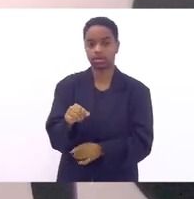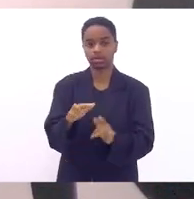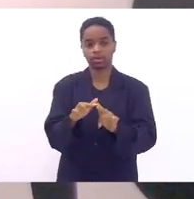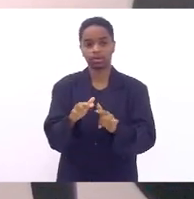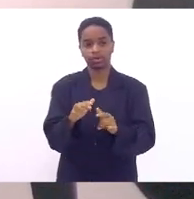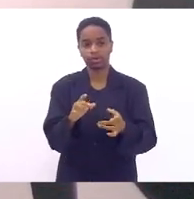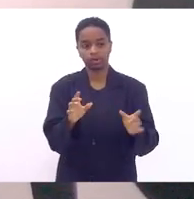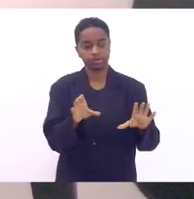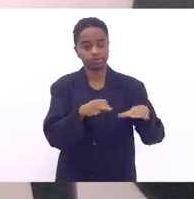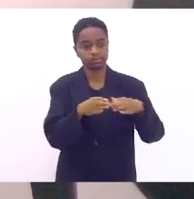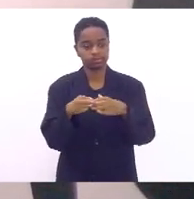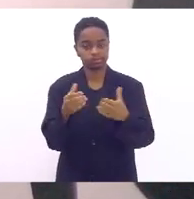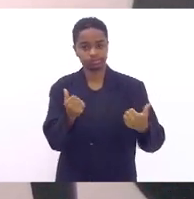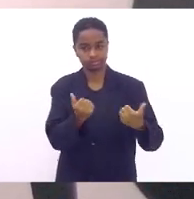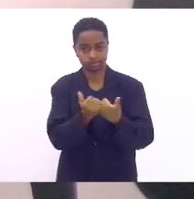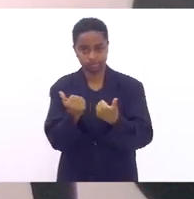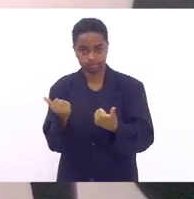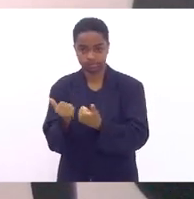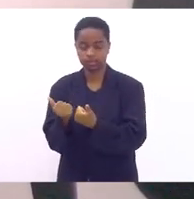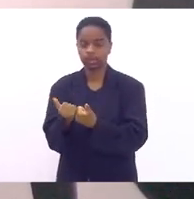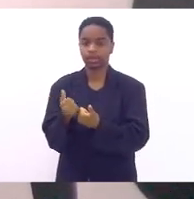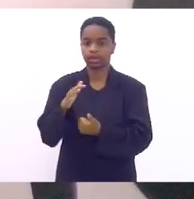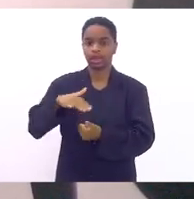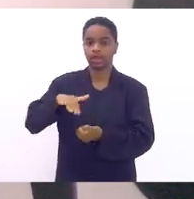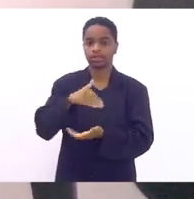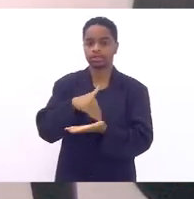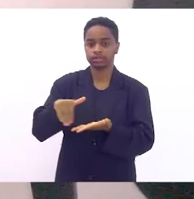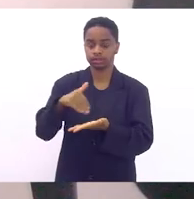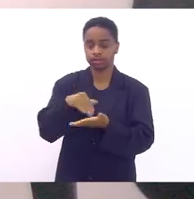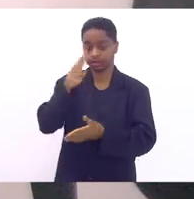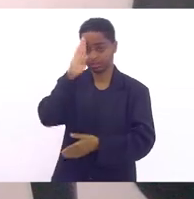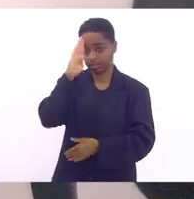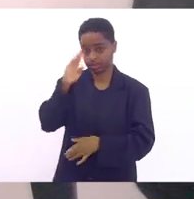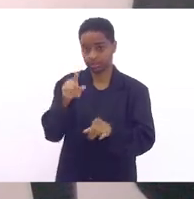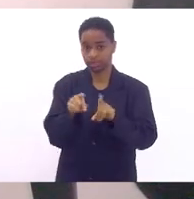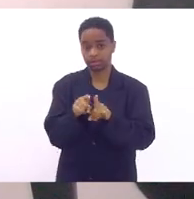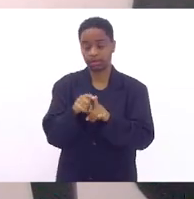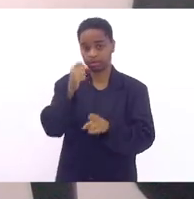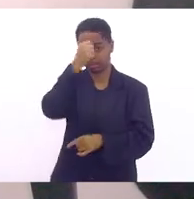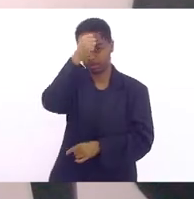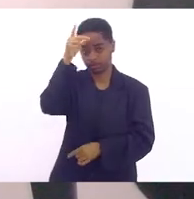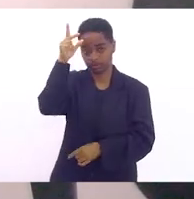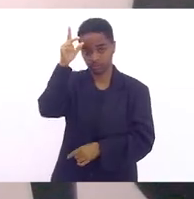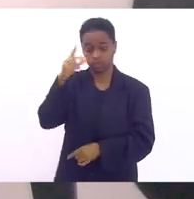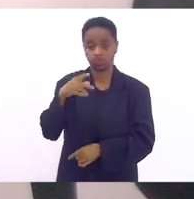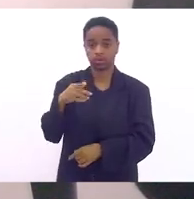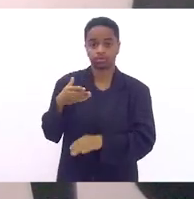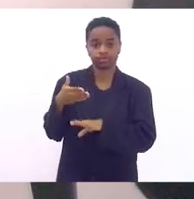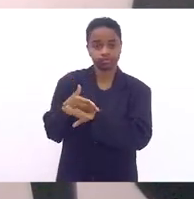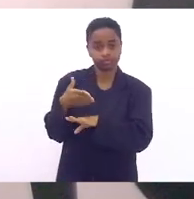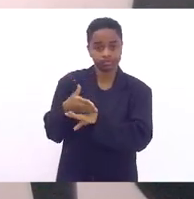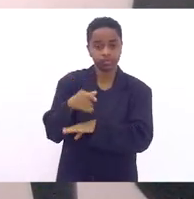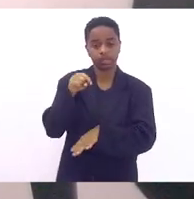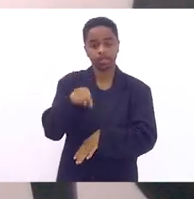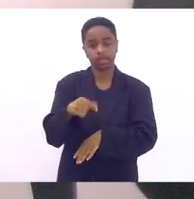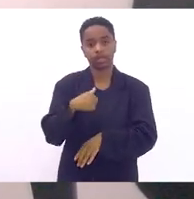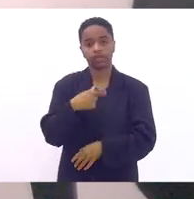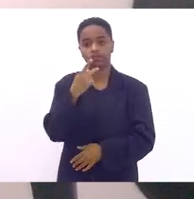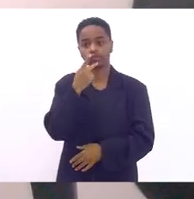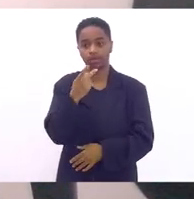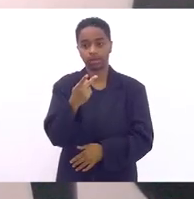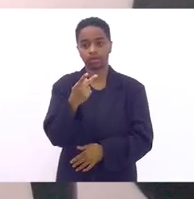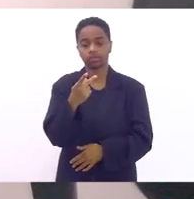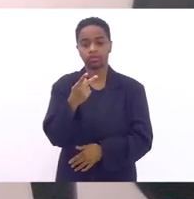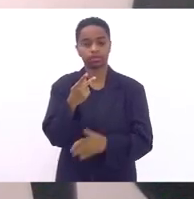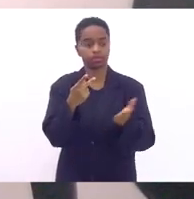assessorias eh de secretarias que são fundamentais prefeituras aqui presentes né E aí eu menciono a